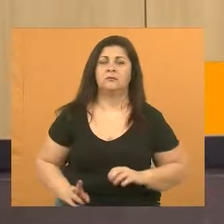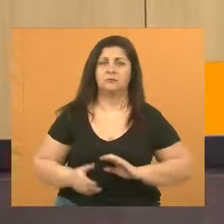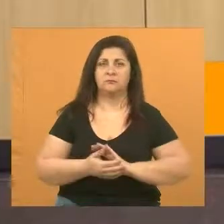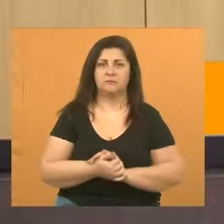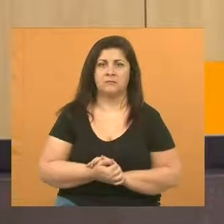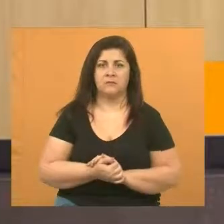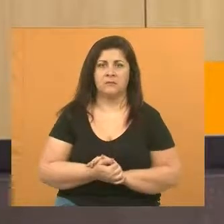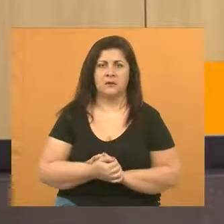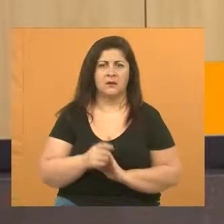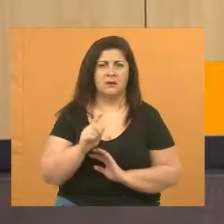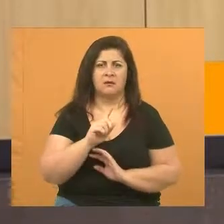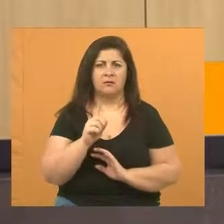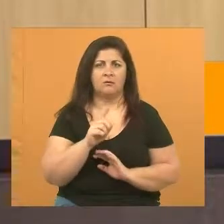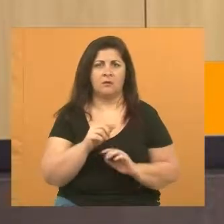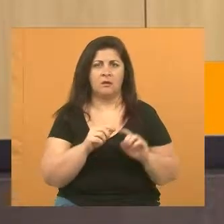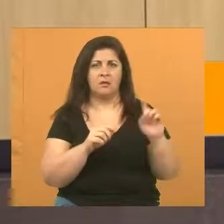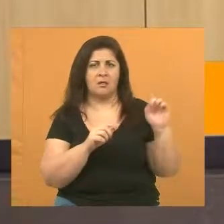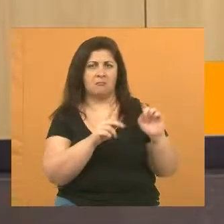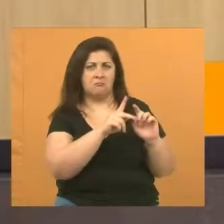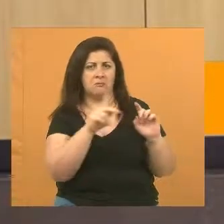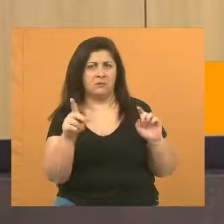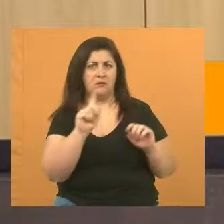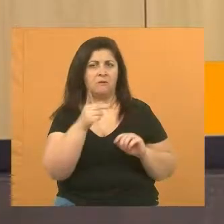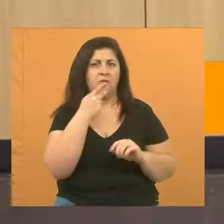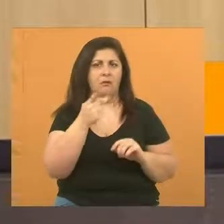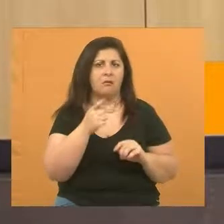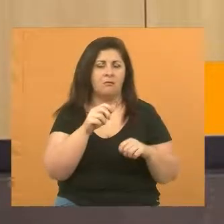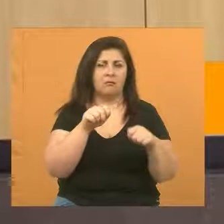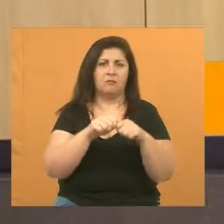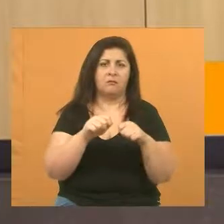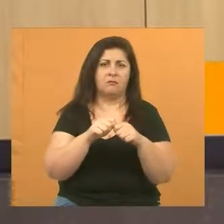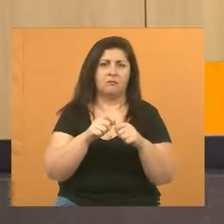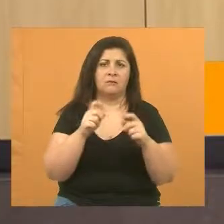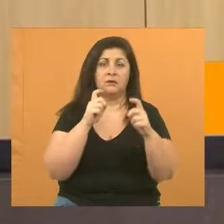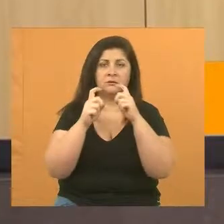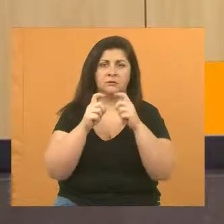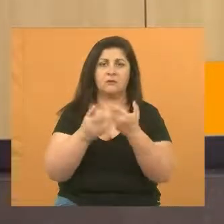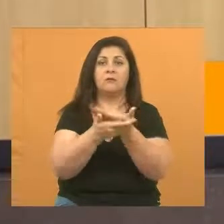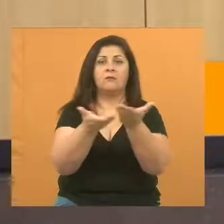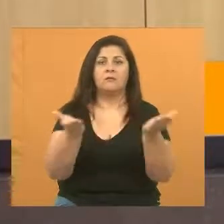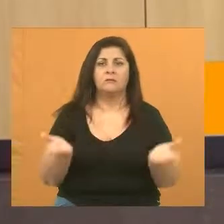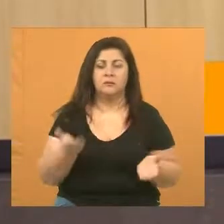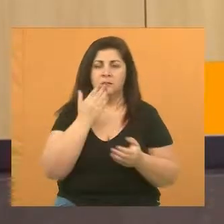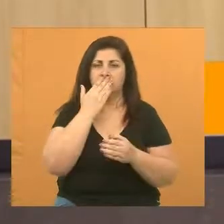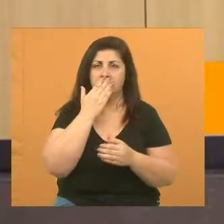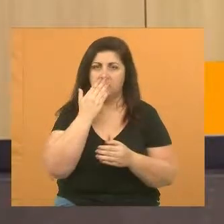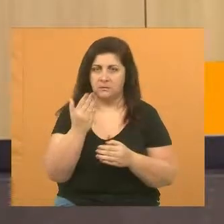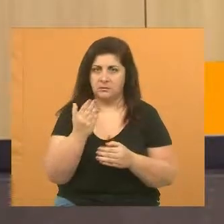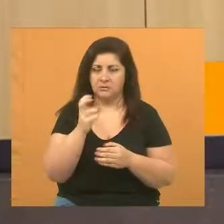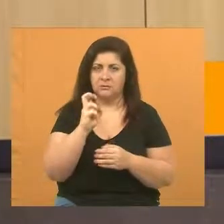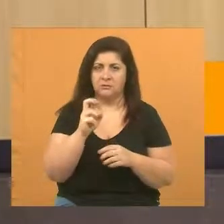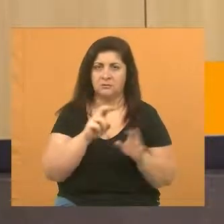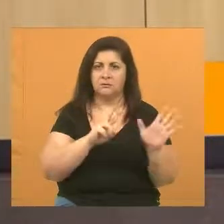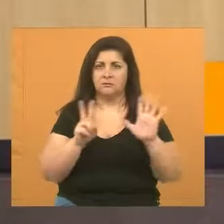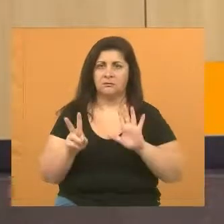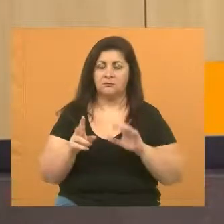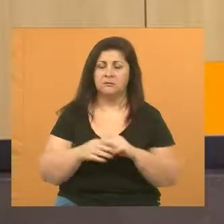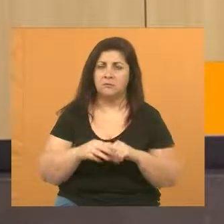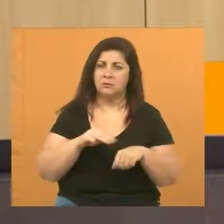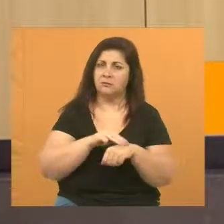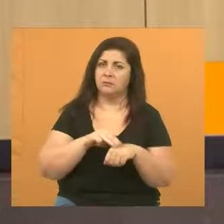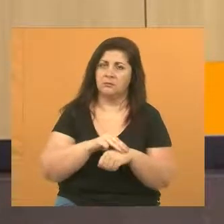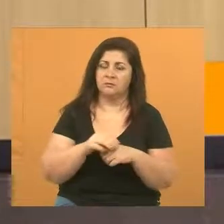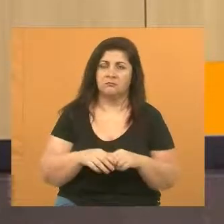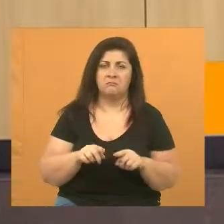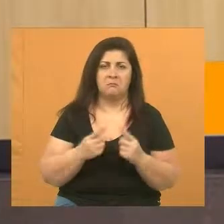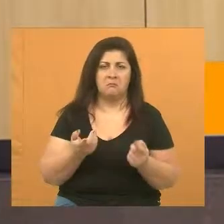eu não falei que eu ia chamar uma reunião e fazer a explicação do projeto. Vocês solicitaram 5 semanas para fazer a discussão.